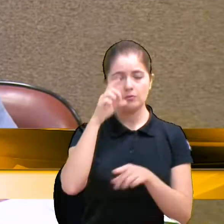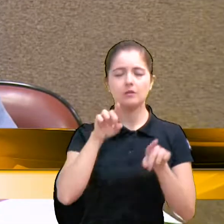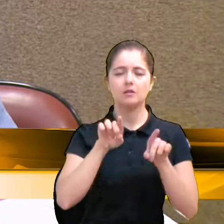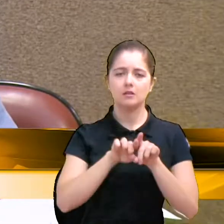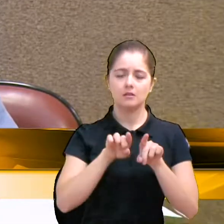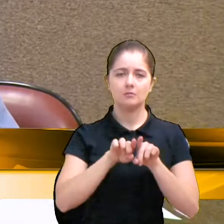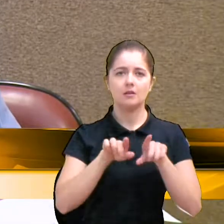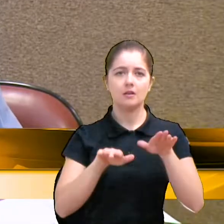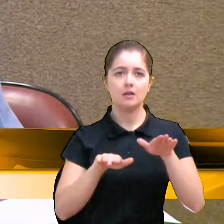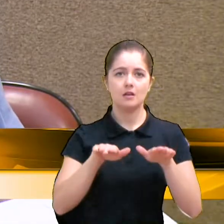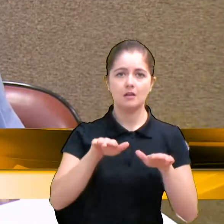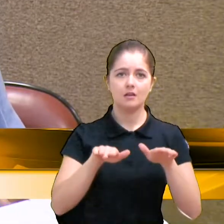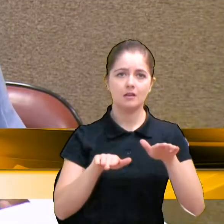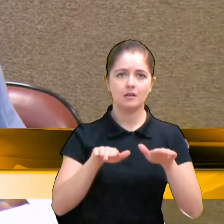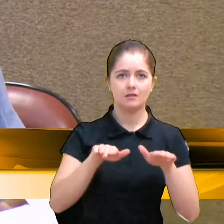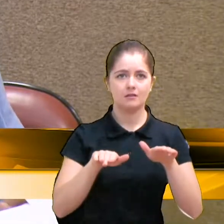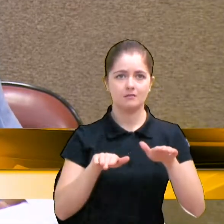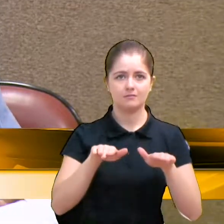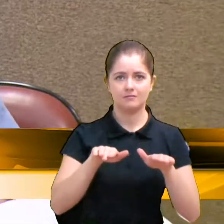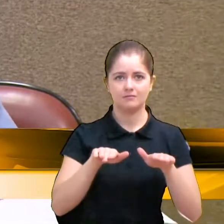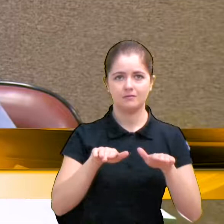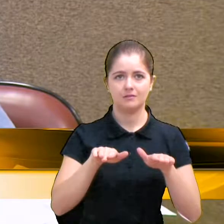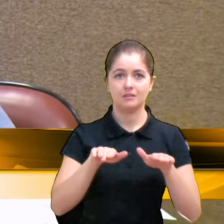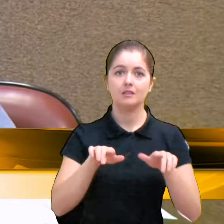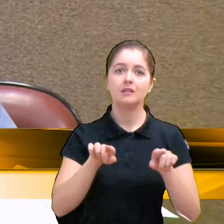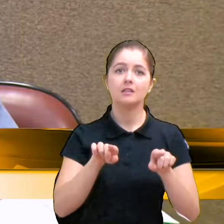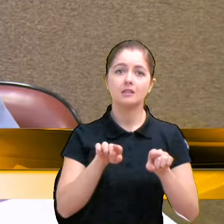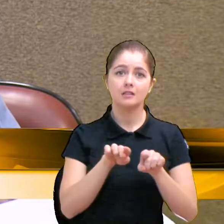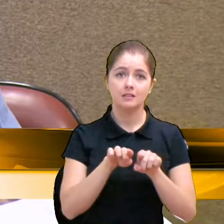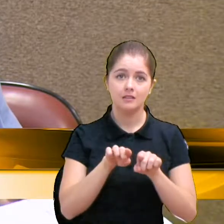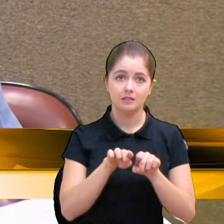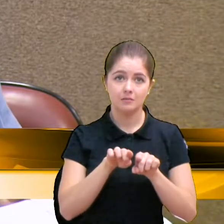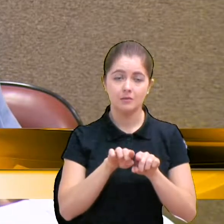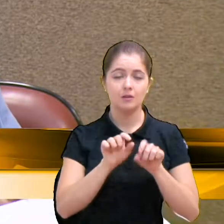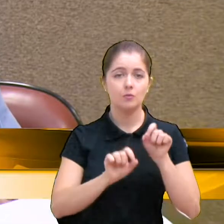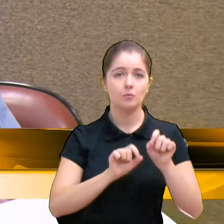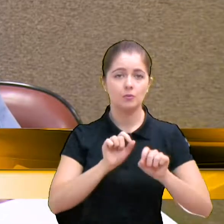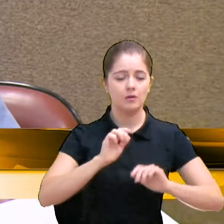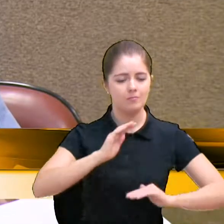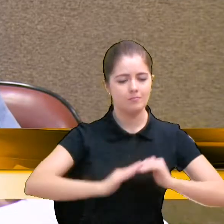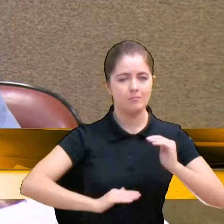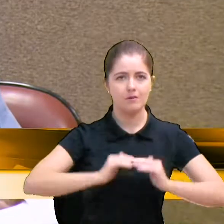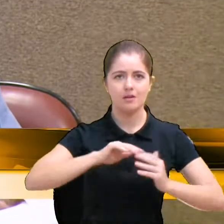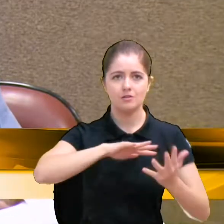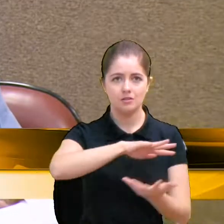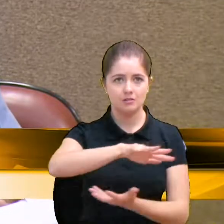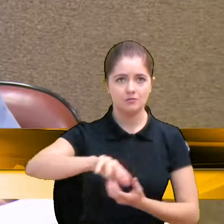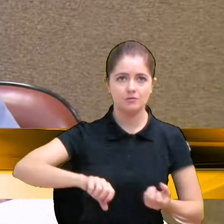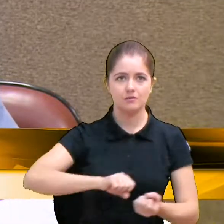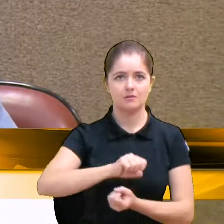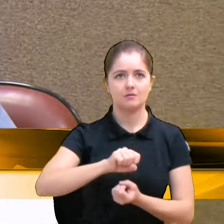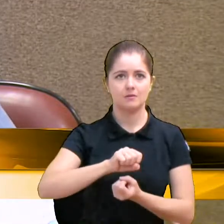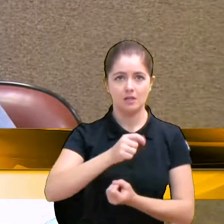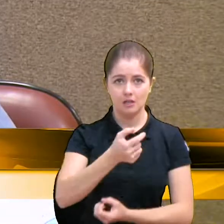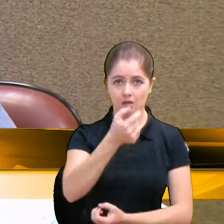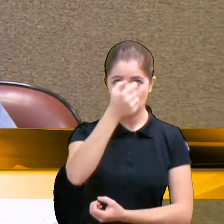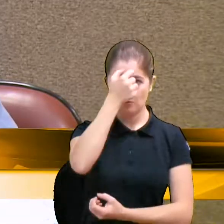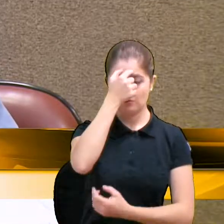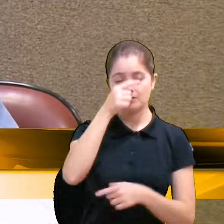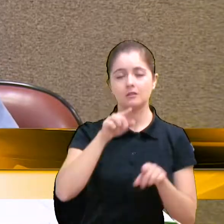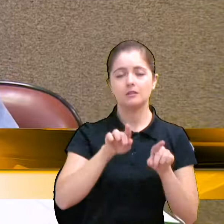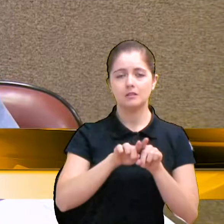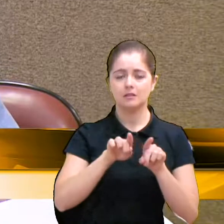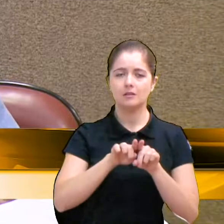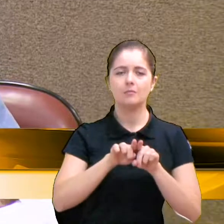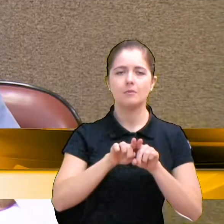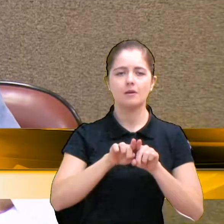social, mas que mais ainda com base nas práticas de sustentabilidade, de conscientização e de uma verdadeira e efetiva cultura de